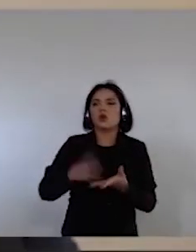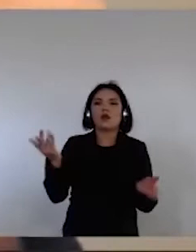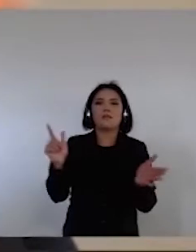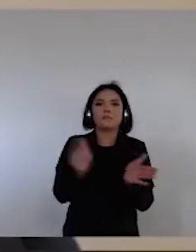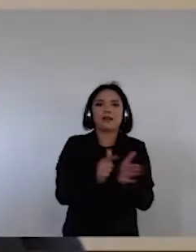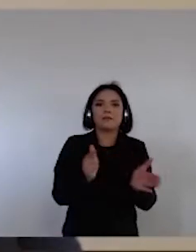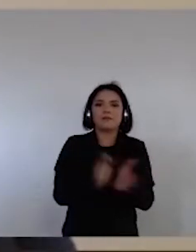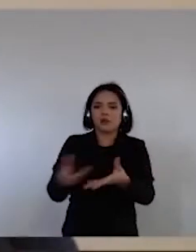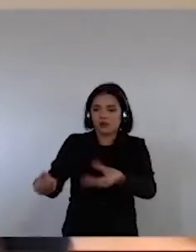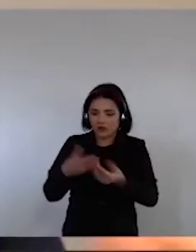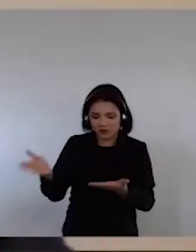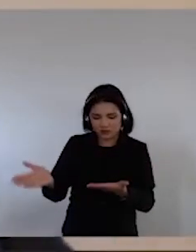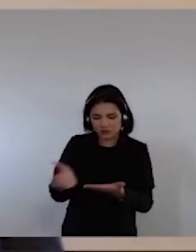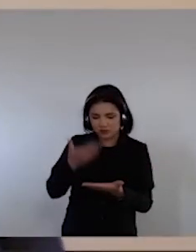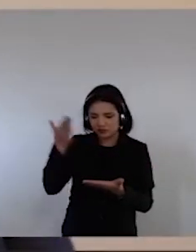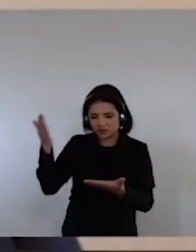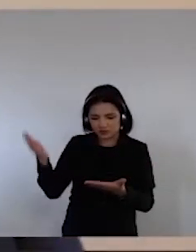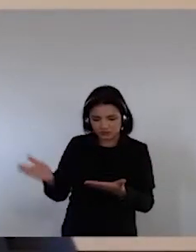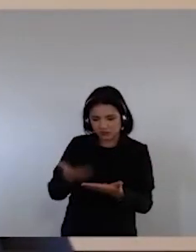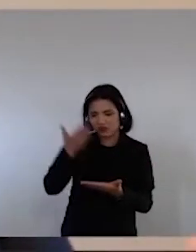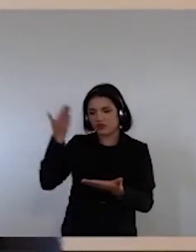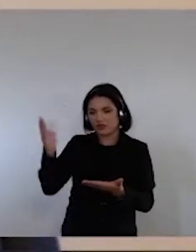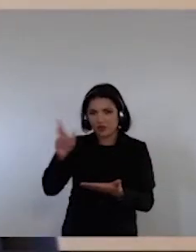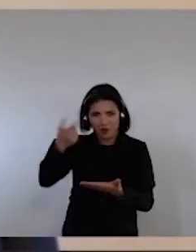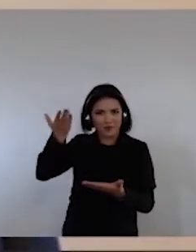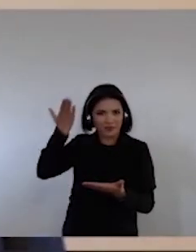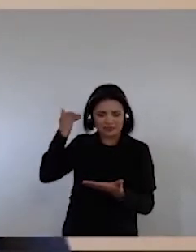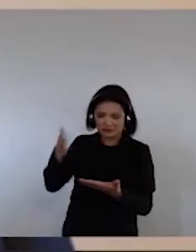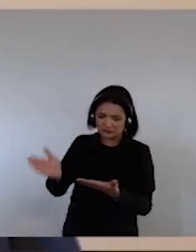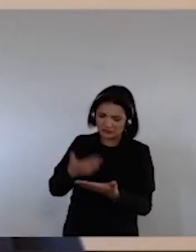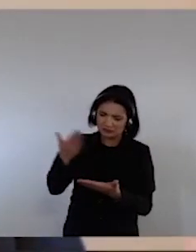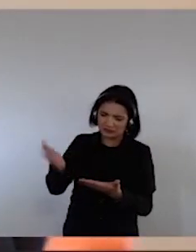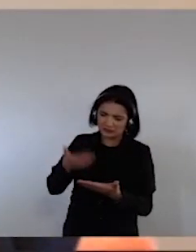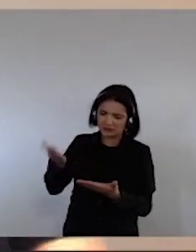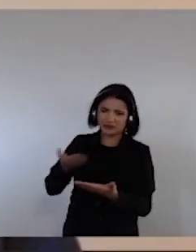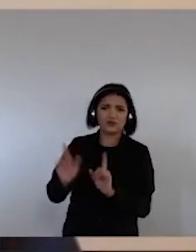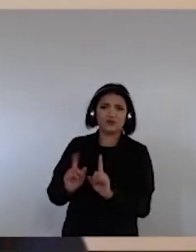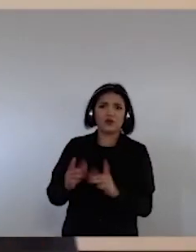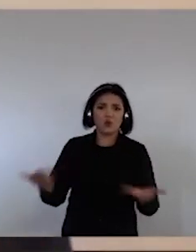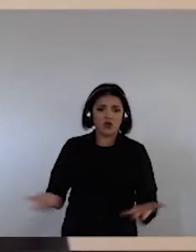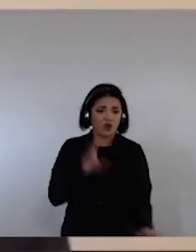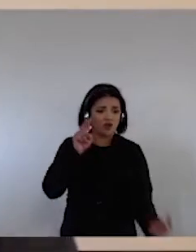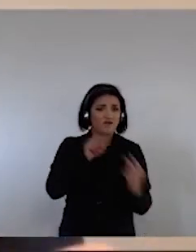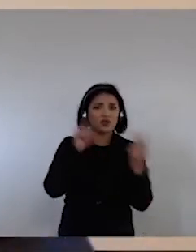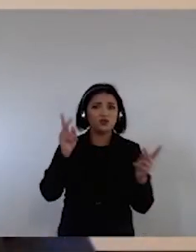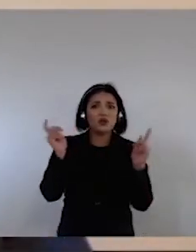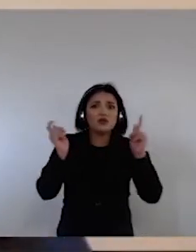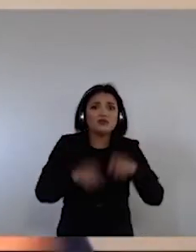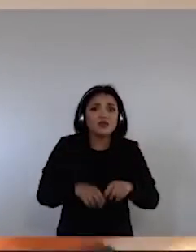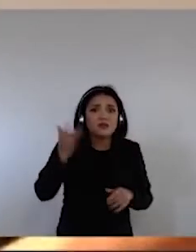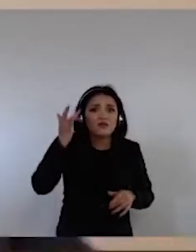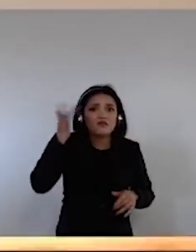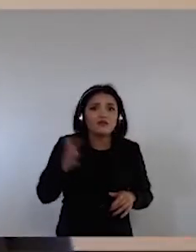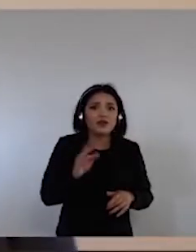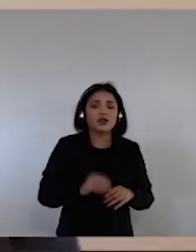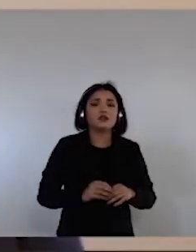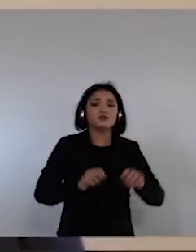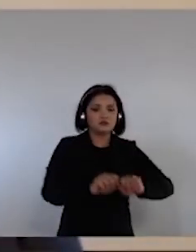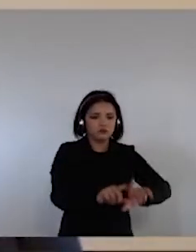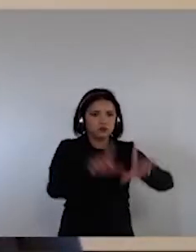Exatamente. Não cabe sustentação oral no agravo interno. A chance que você tem de esclarecer alguma coisa é no esclarecimento de matéria de fato, e há